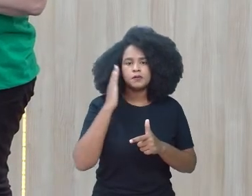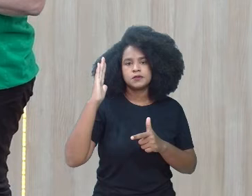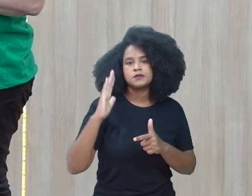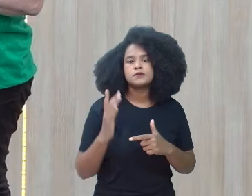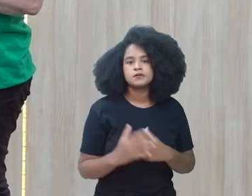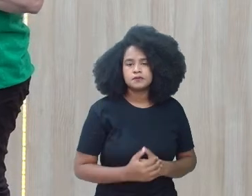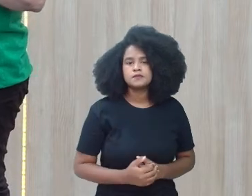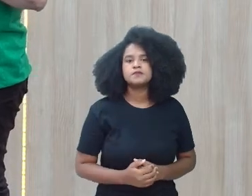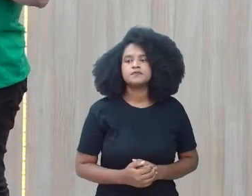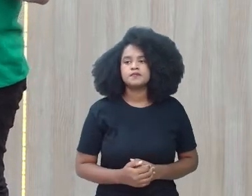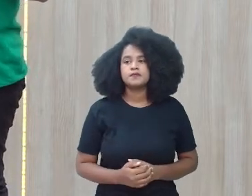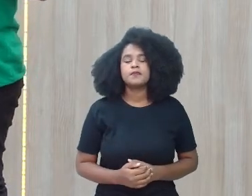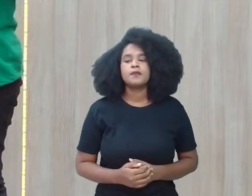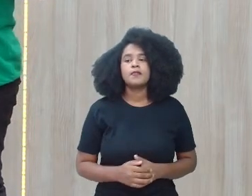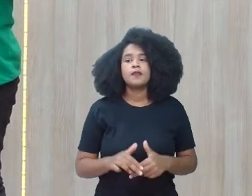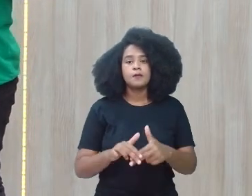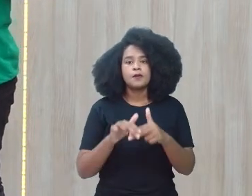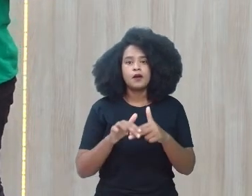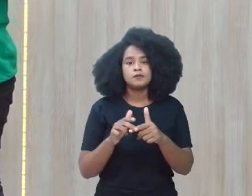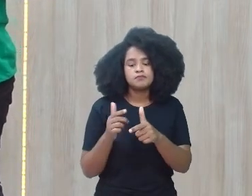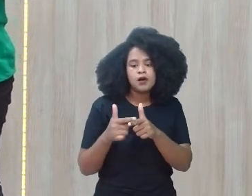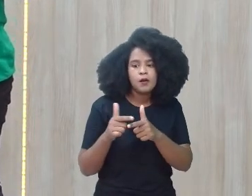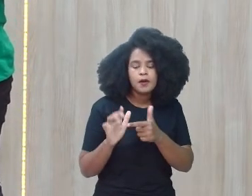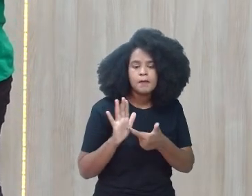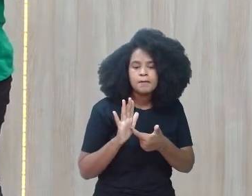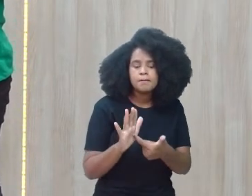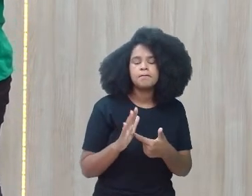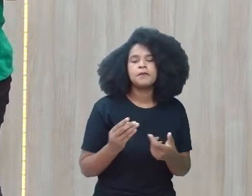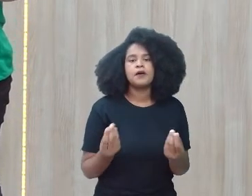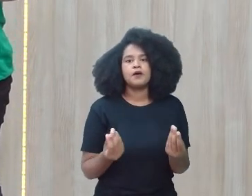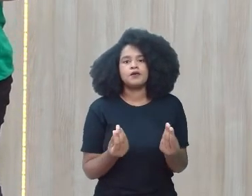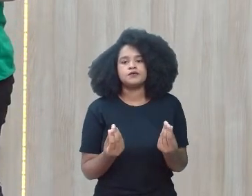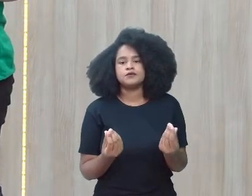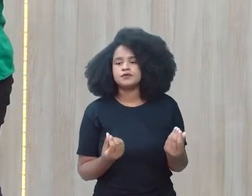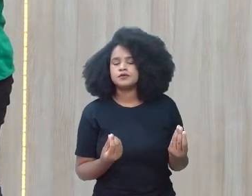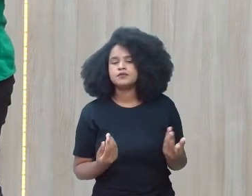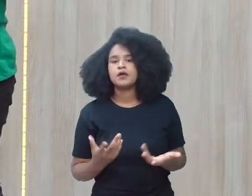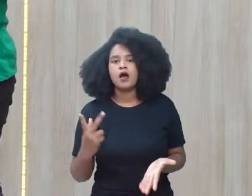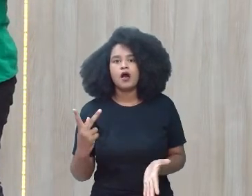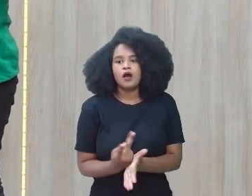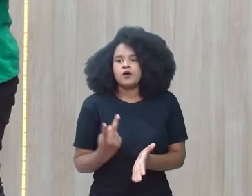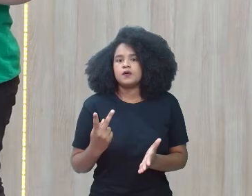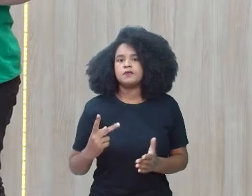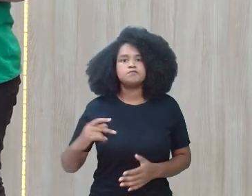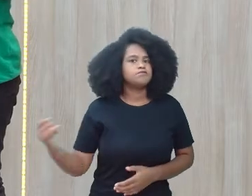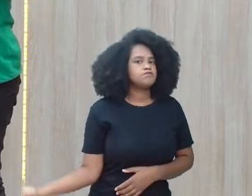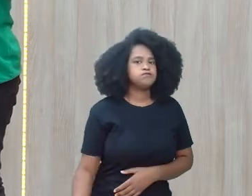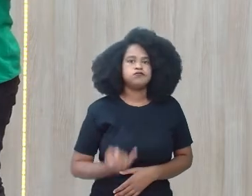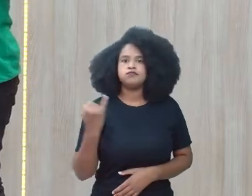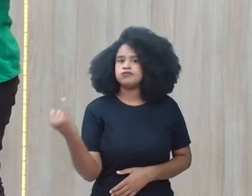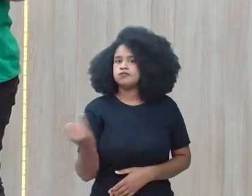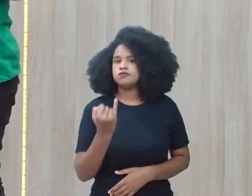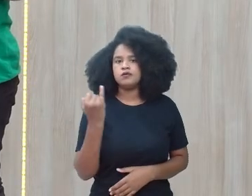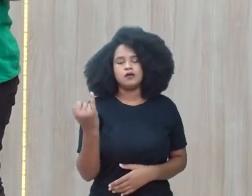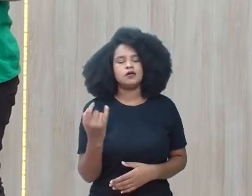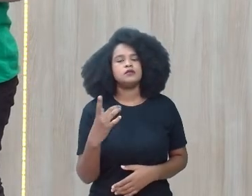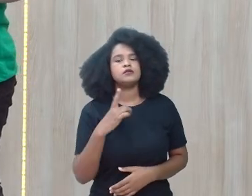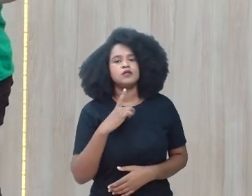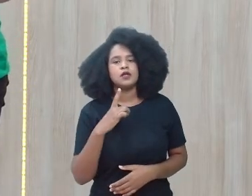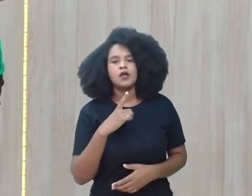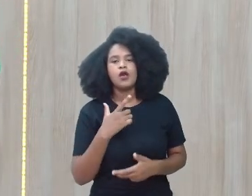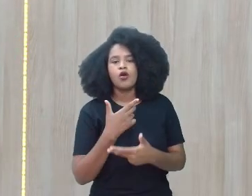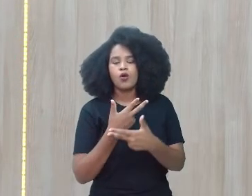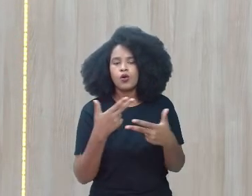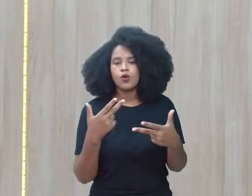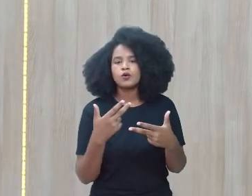em que é desenvolvido o problema, o conflito, onde coloca aquela energia boa, não é? Quando